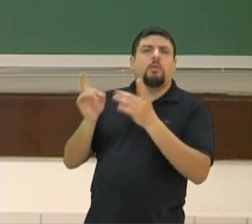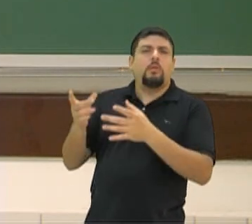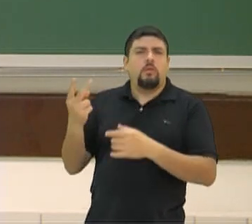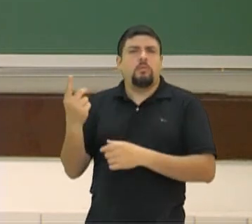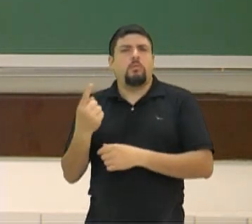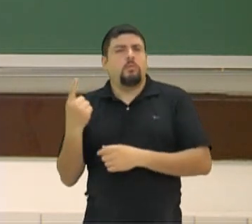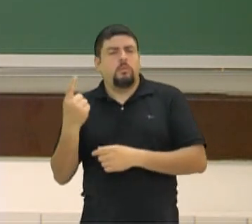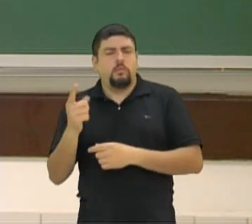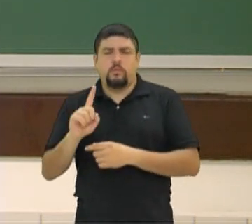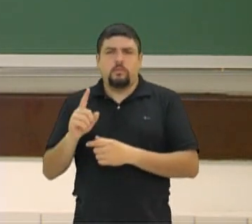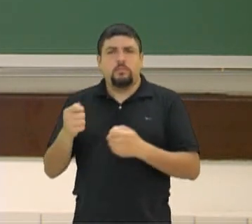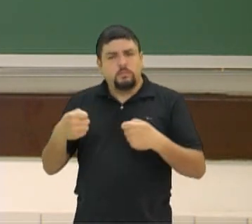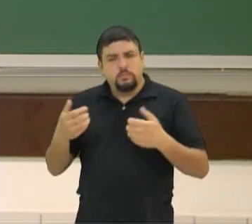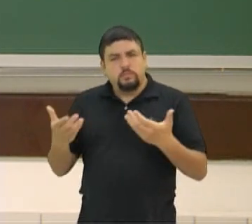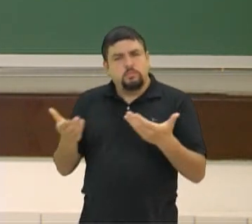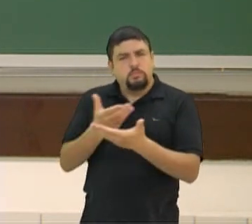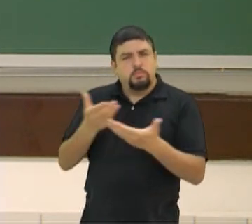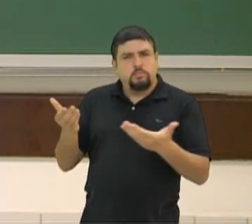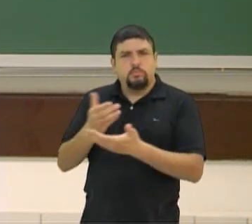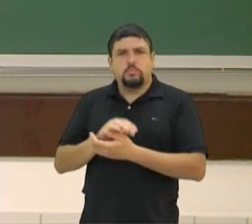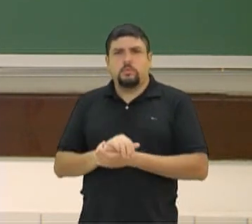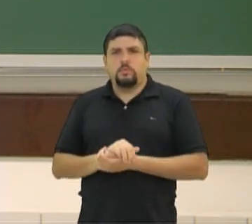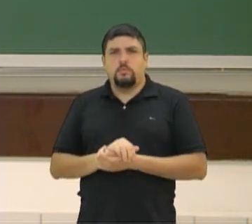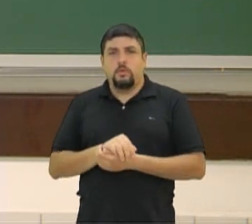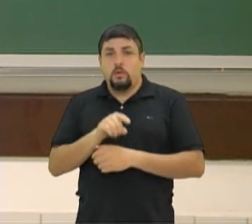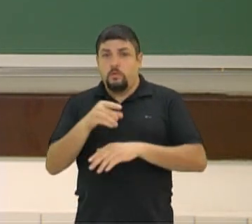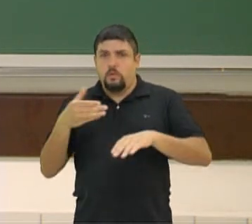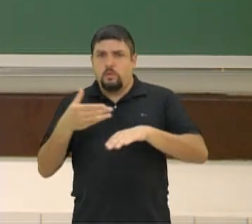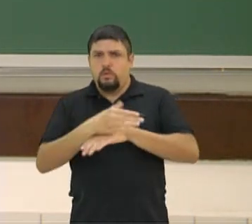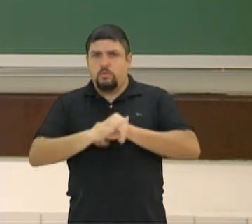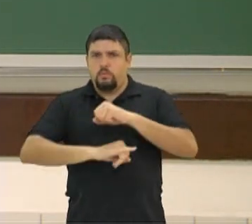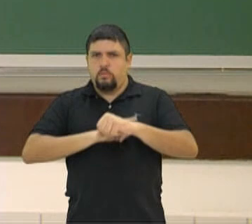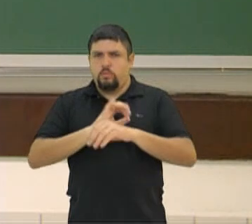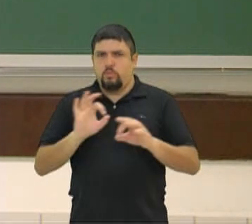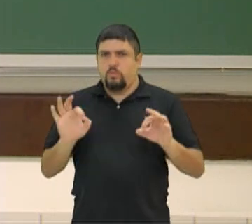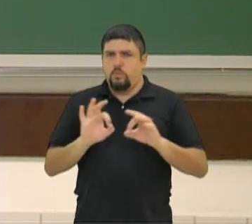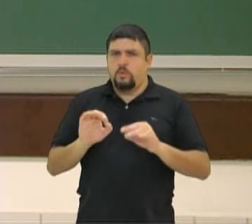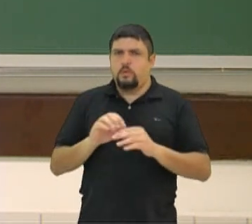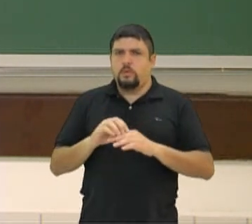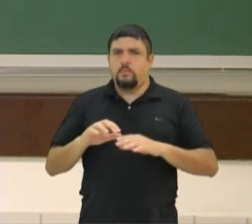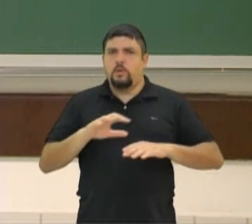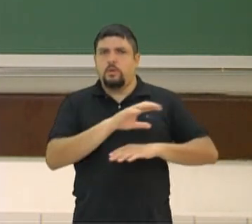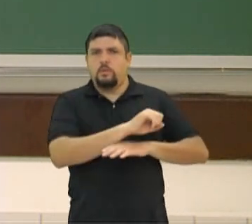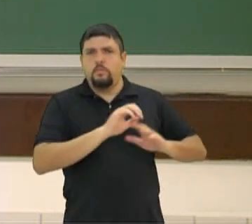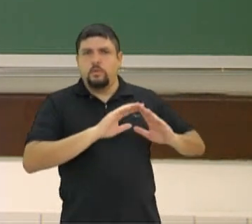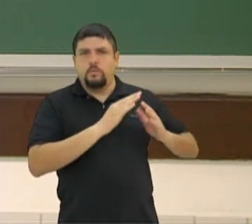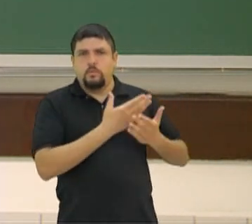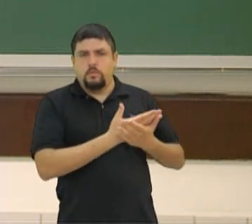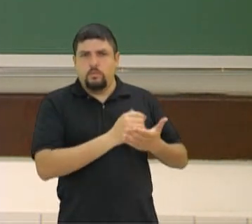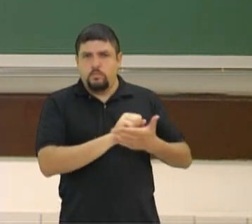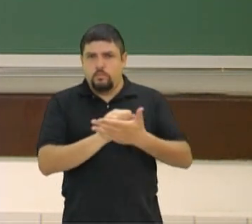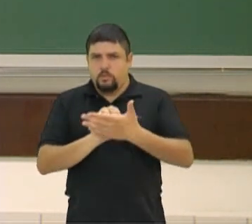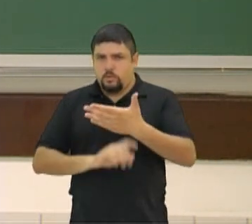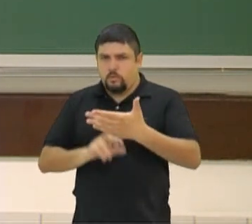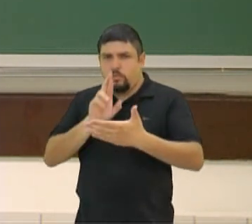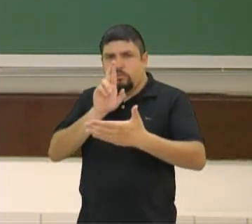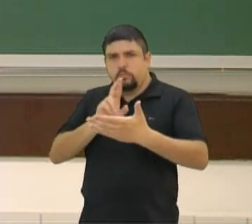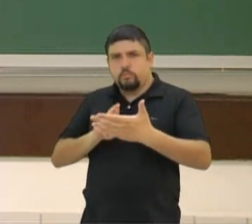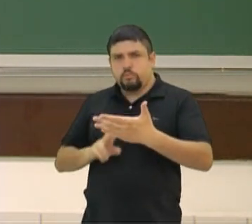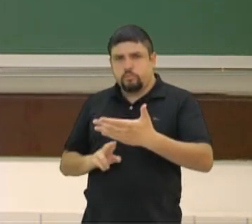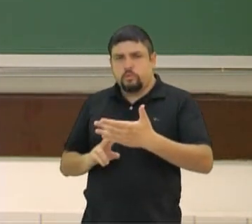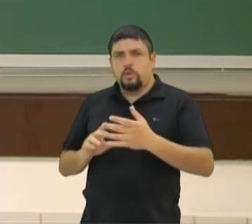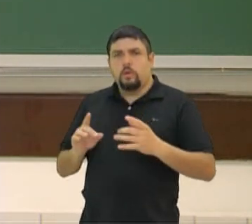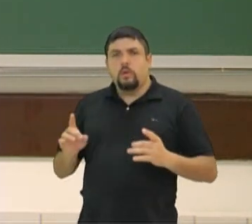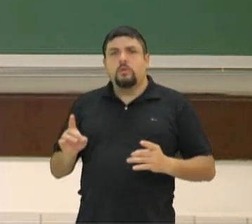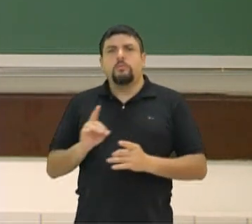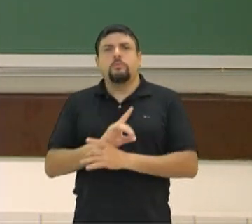com vocês. E você que não pega, ou melhor, não tem acesso ao Classroom, que pega atividade na escola, não esqueça de responder, devolver,